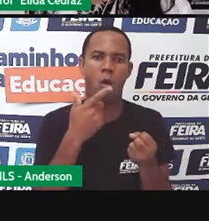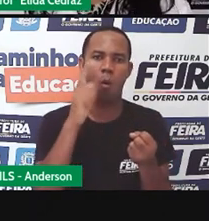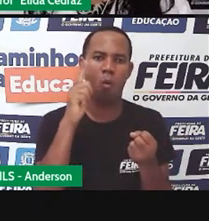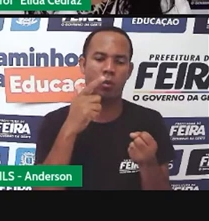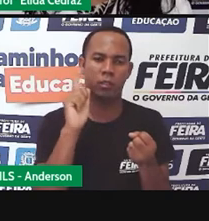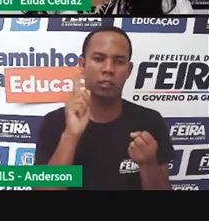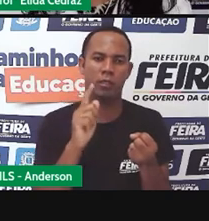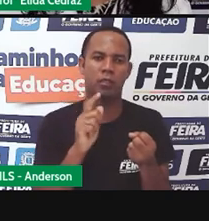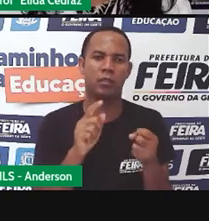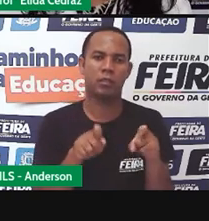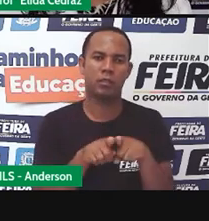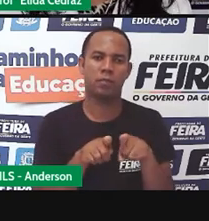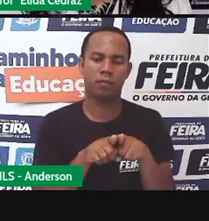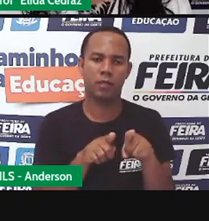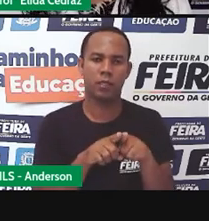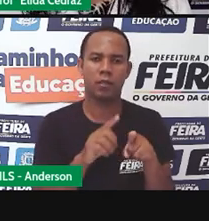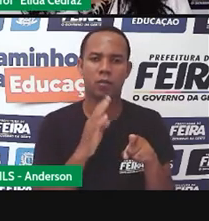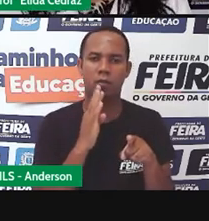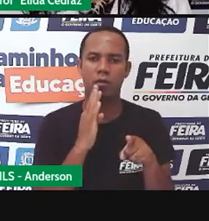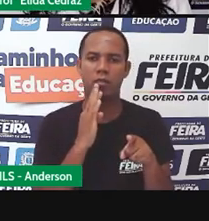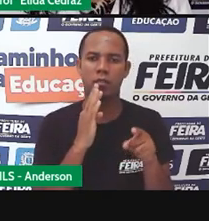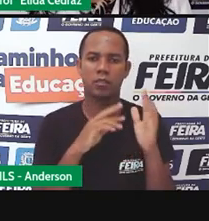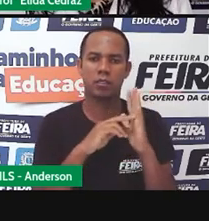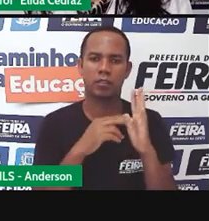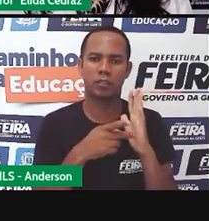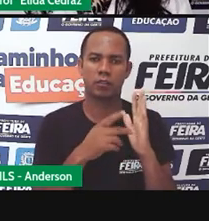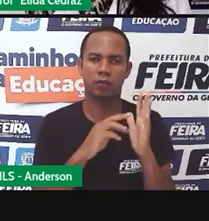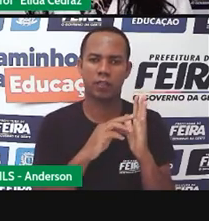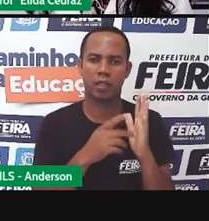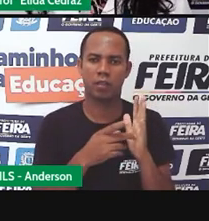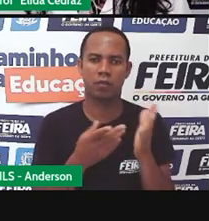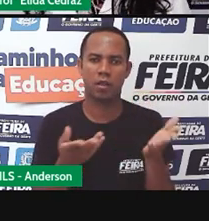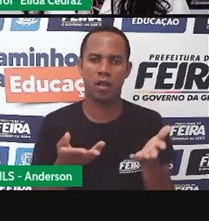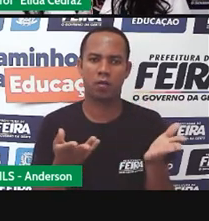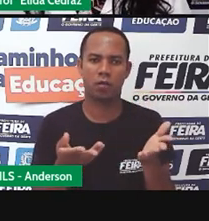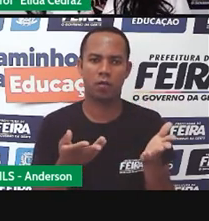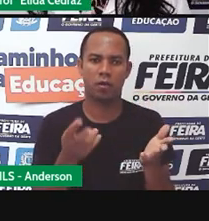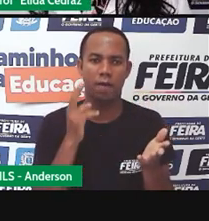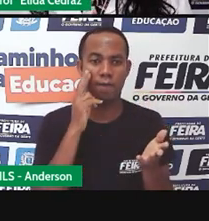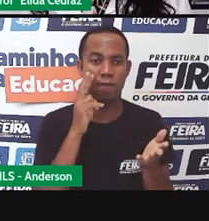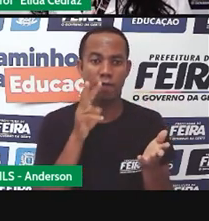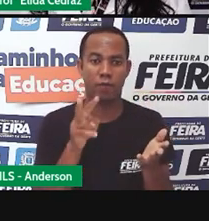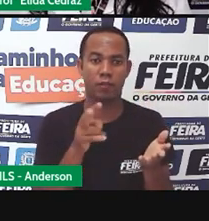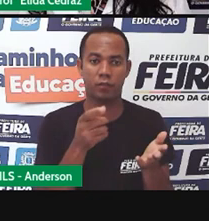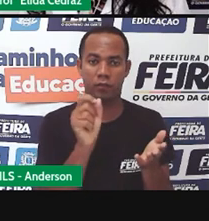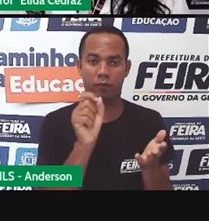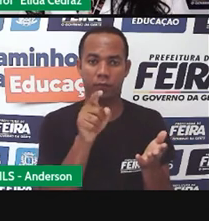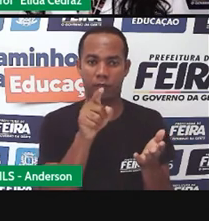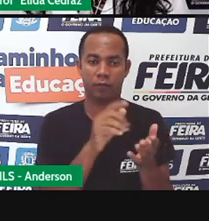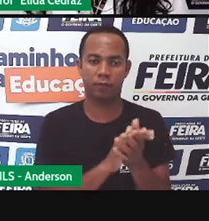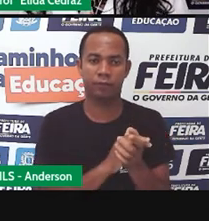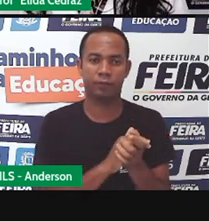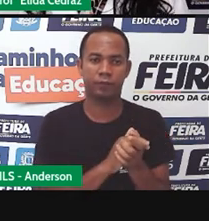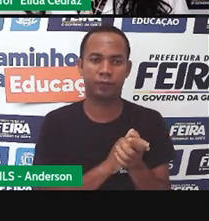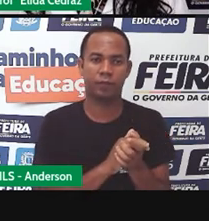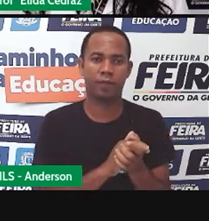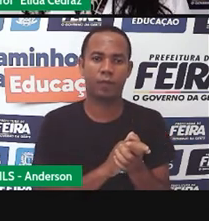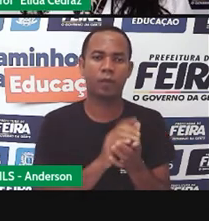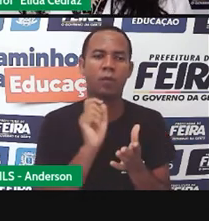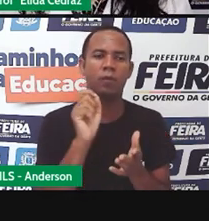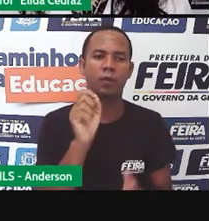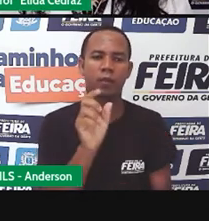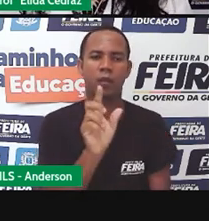vamos conhecer o significado delas agora. Olha só, pela história você já pode